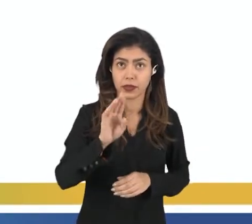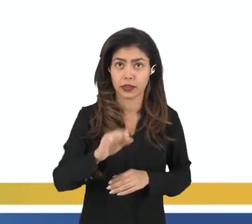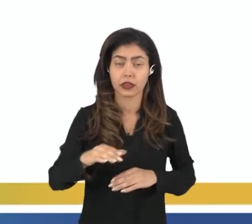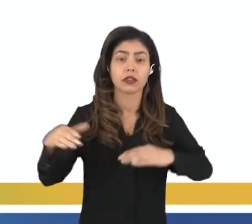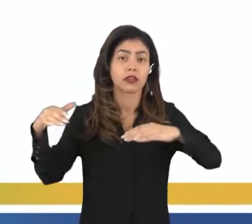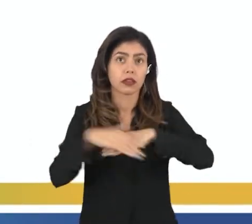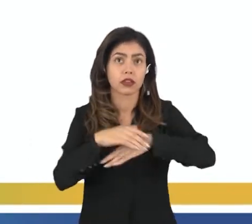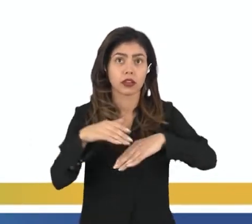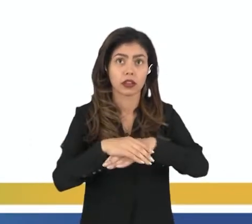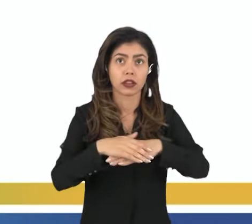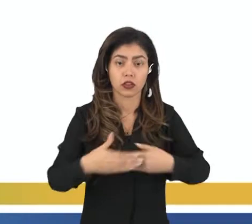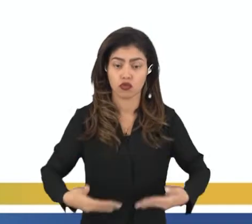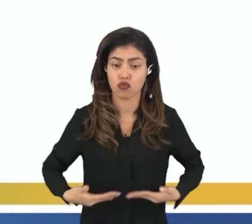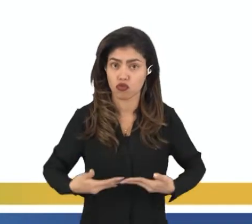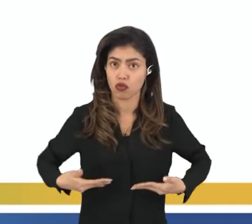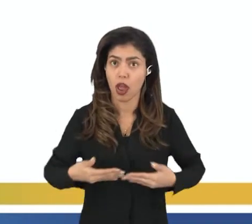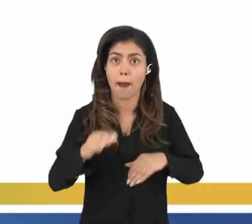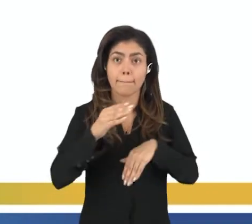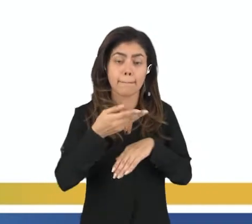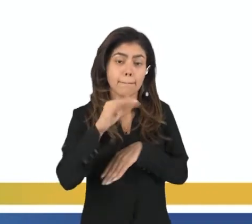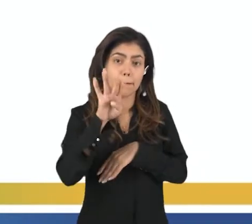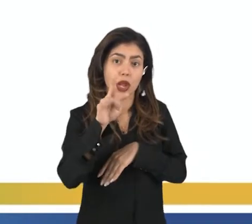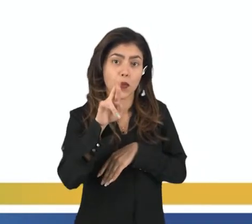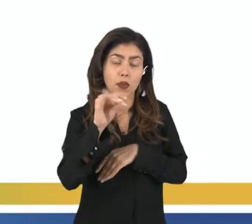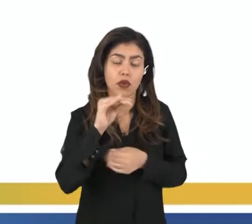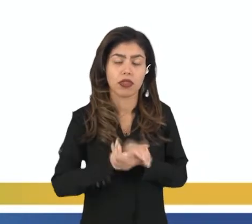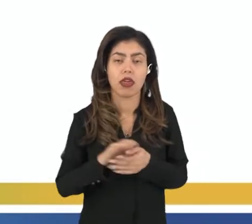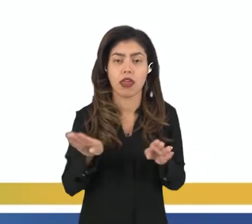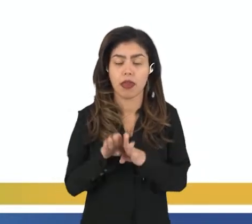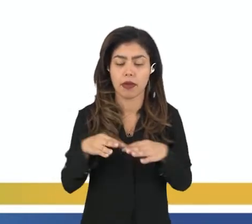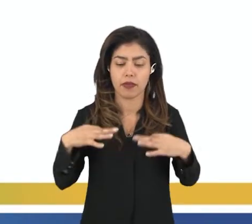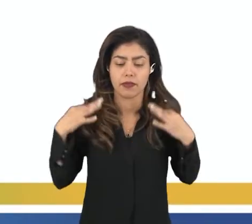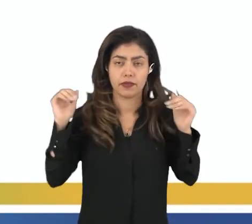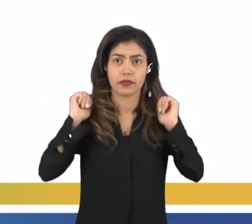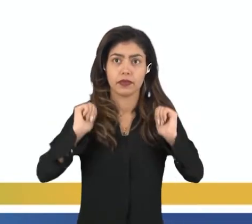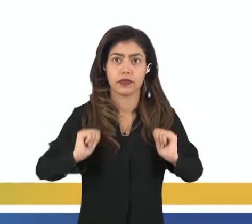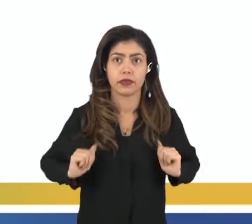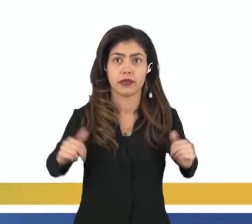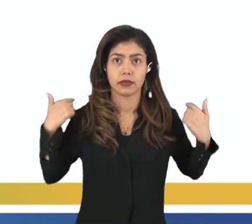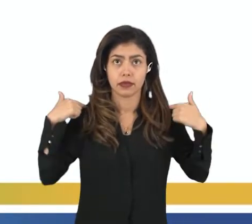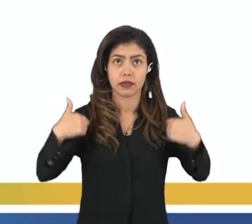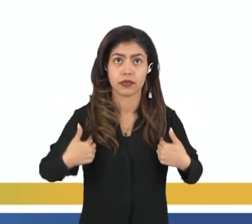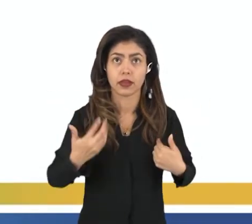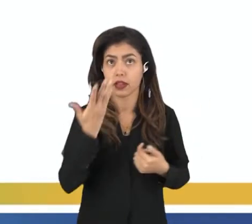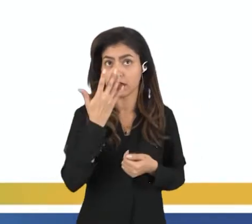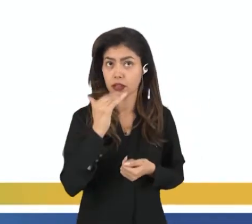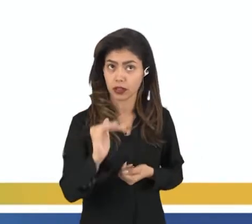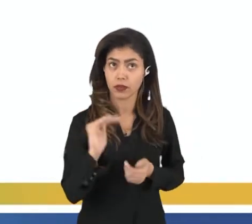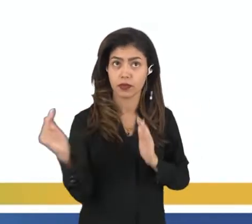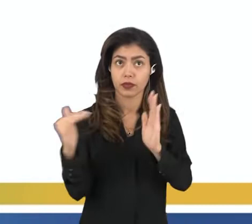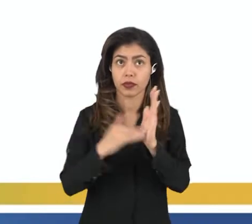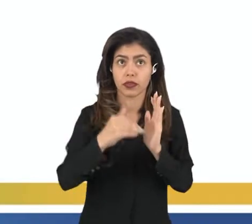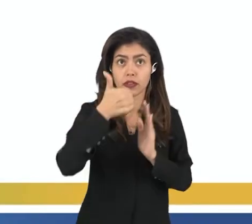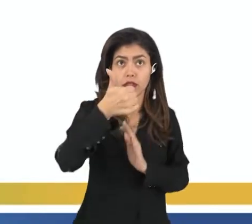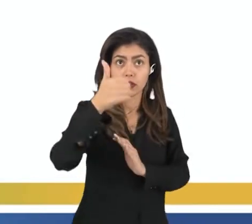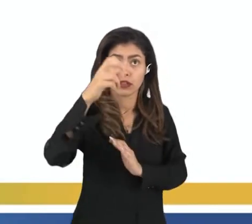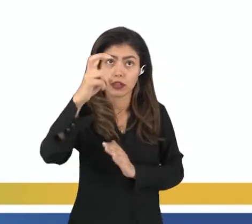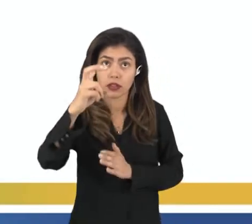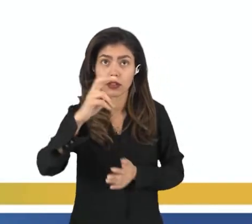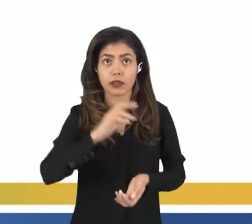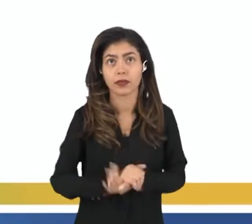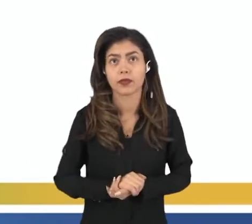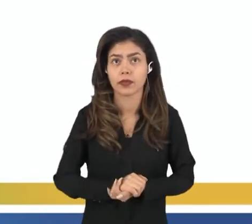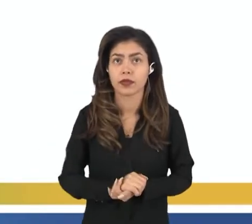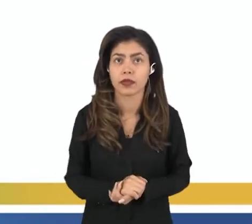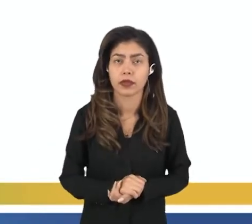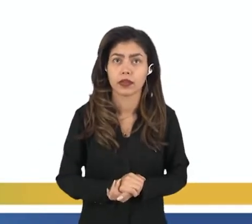tênis, shorts e camiseta. O passeio do arvorismo ele é recomendado para crianças a partir de 1,15 m de